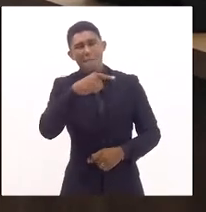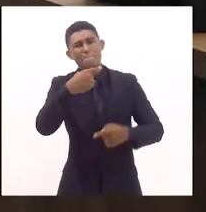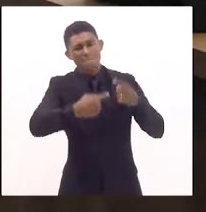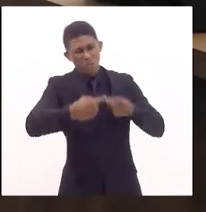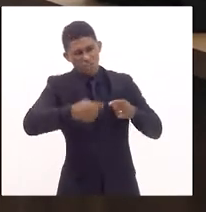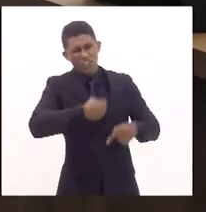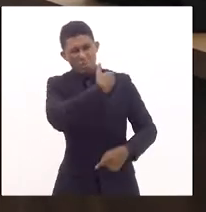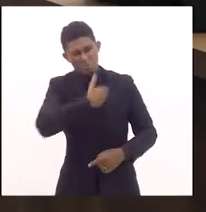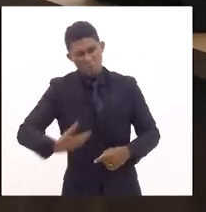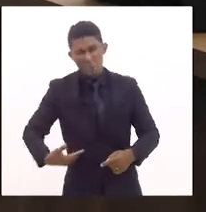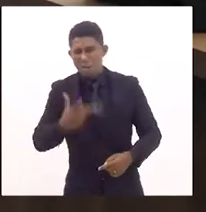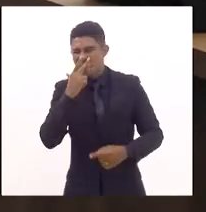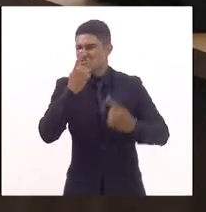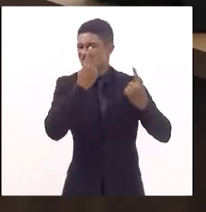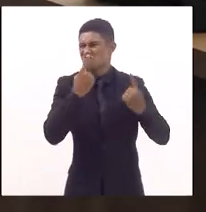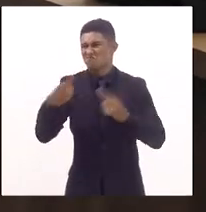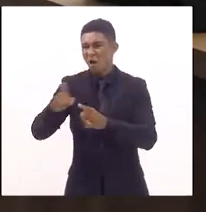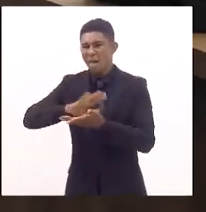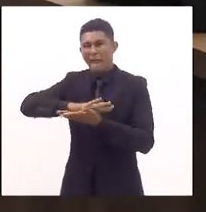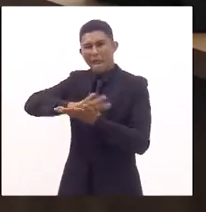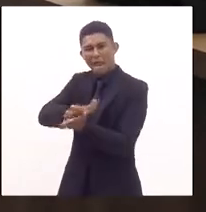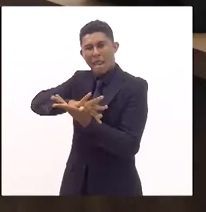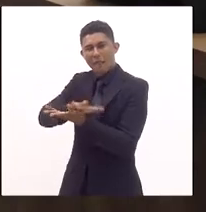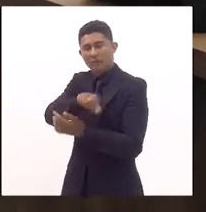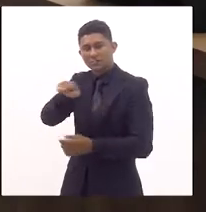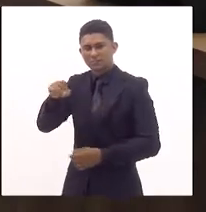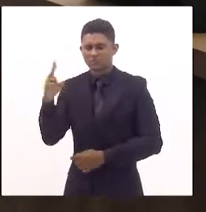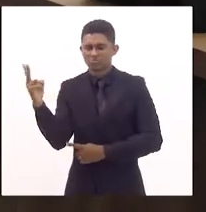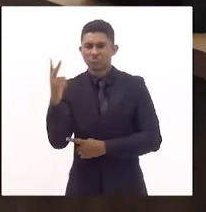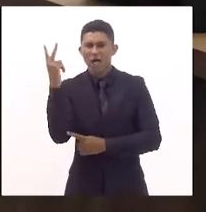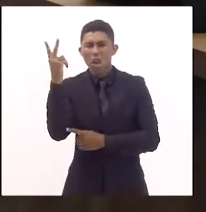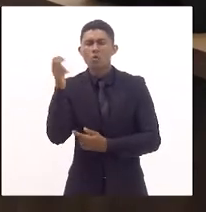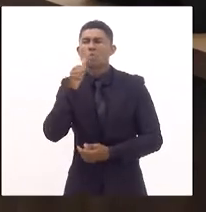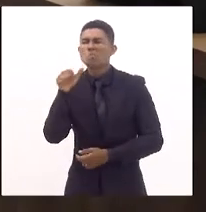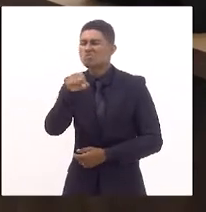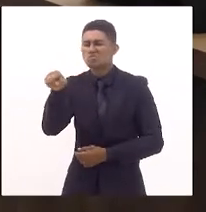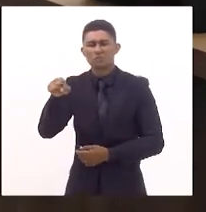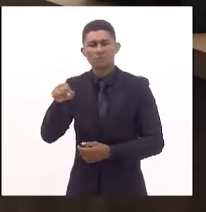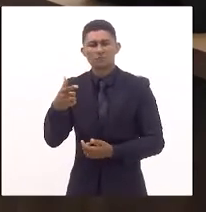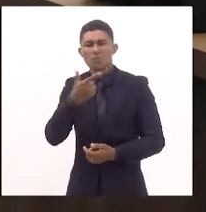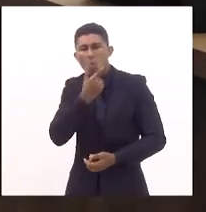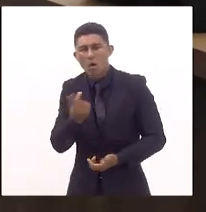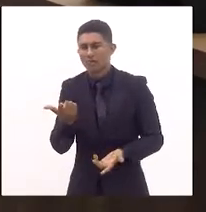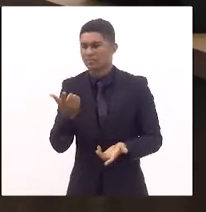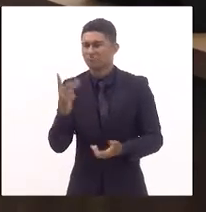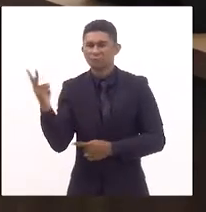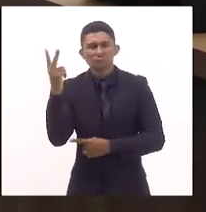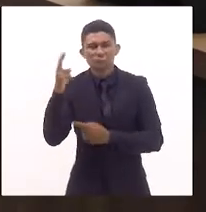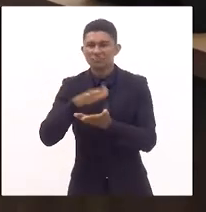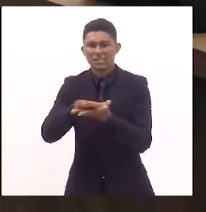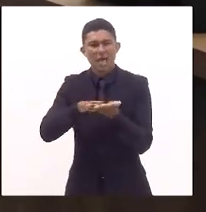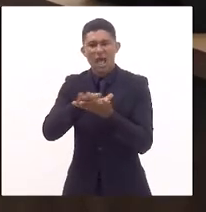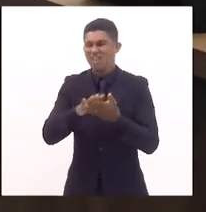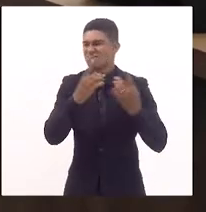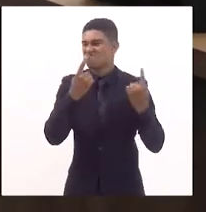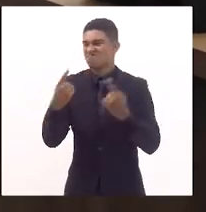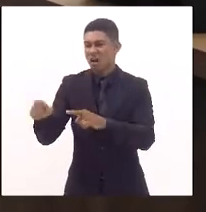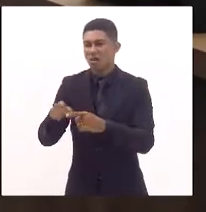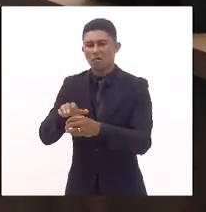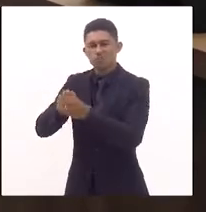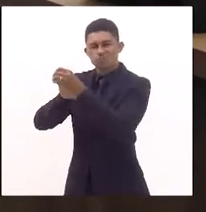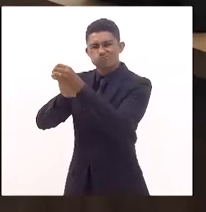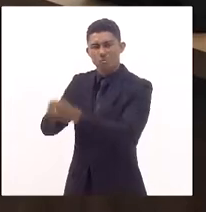políticas públicas que não valorizam as mulheres, os homens, que